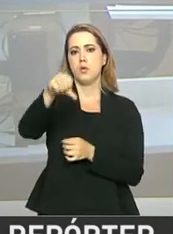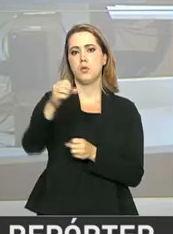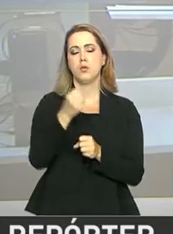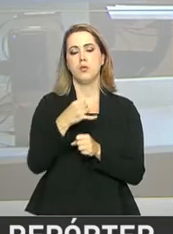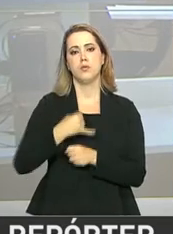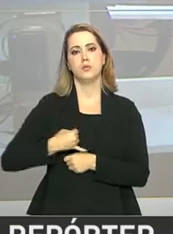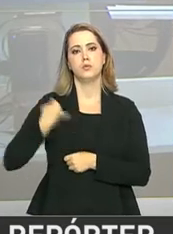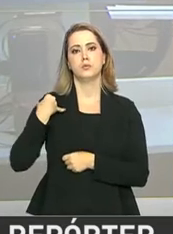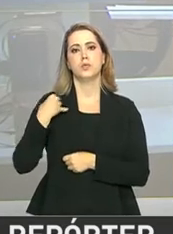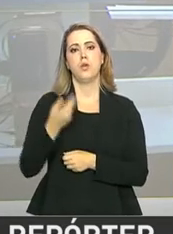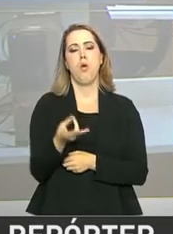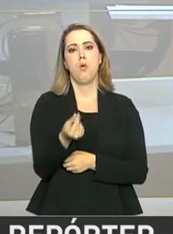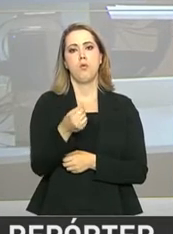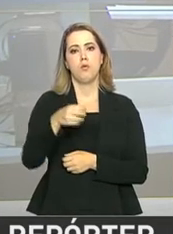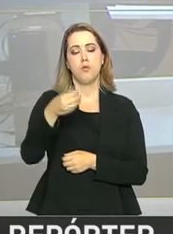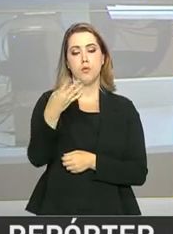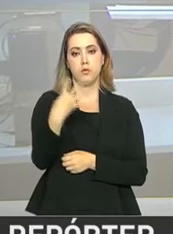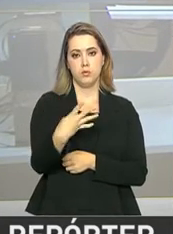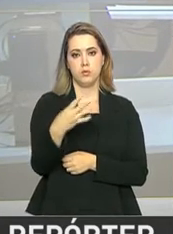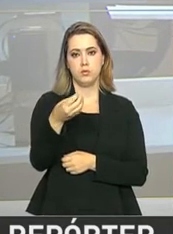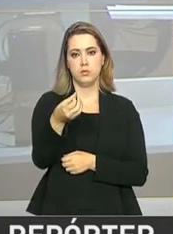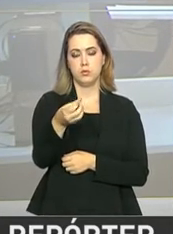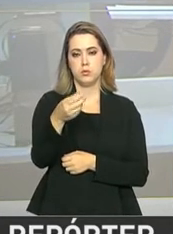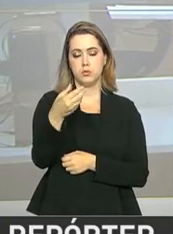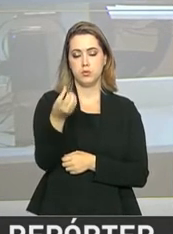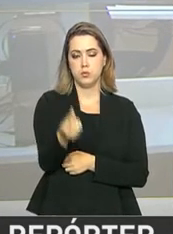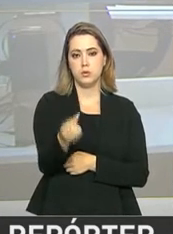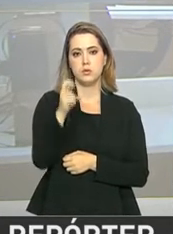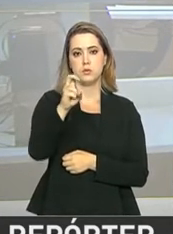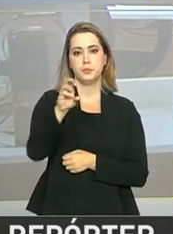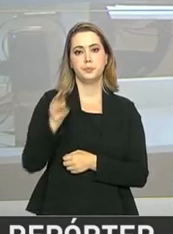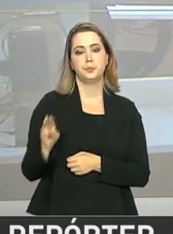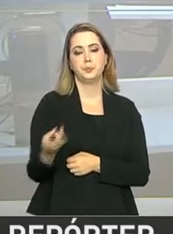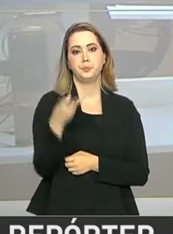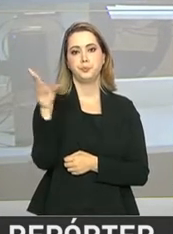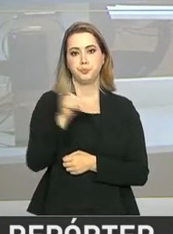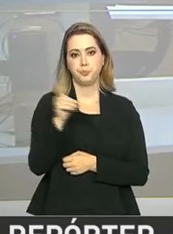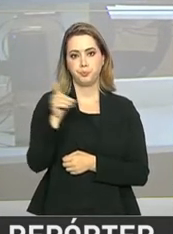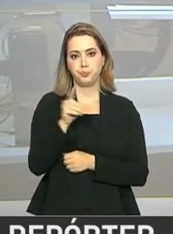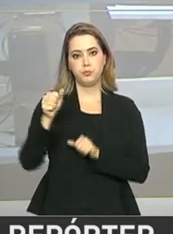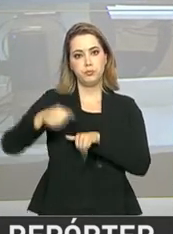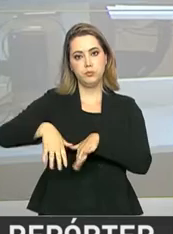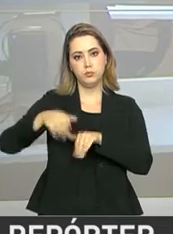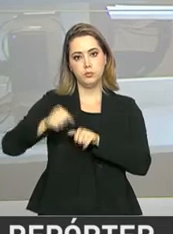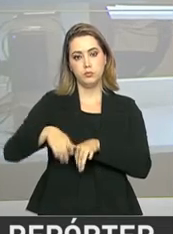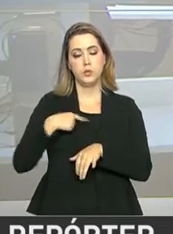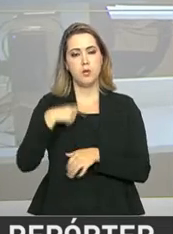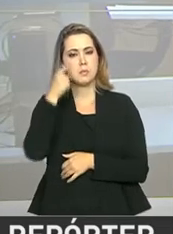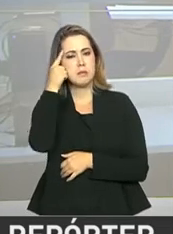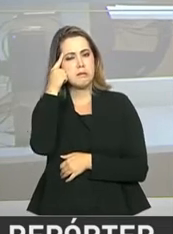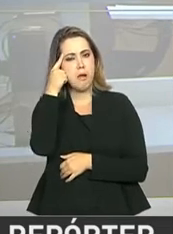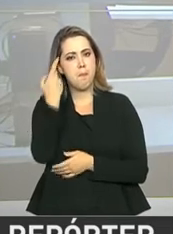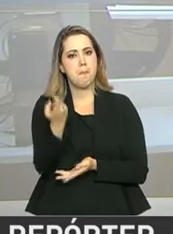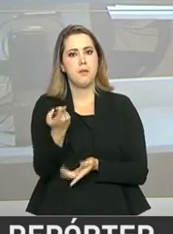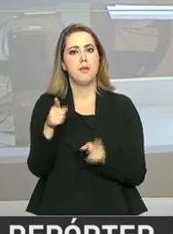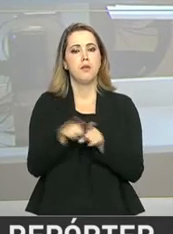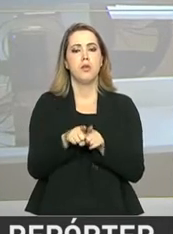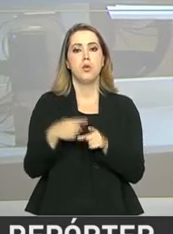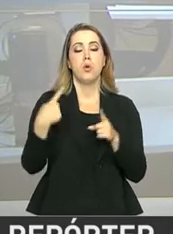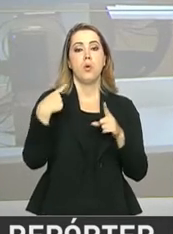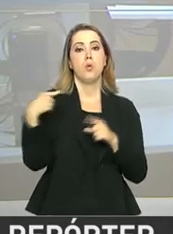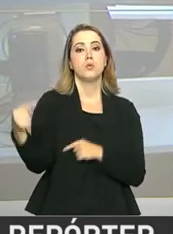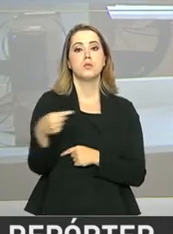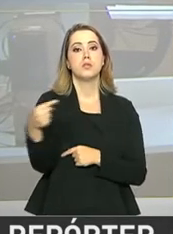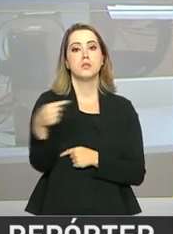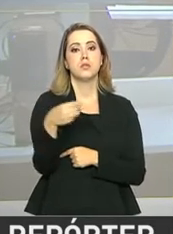foi de 465 milhões de dólares em setembro. Para se ter uma ideia, o saldo negativo em setembro do ano passado foi